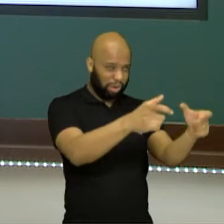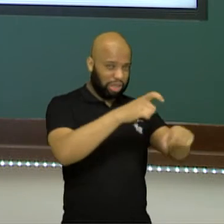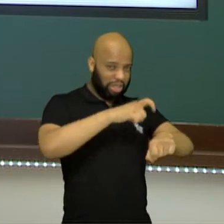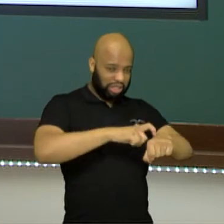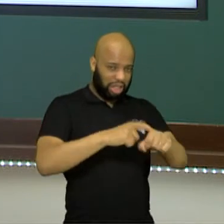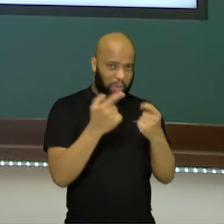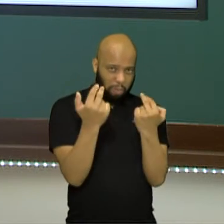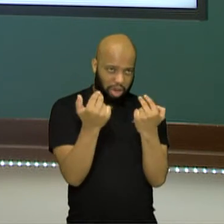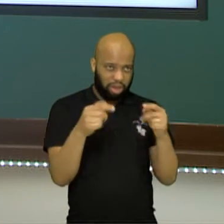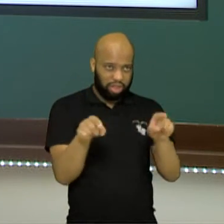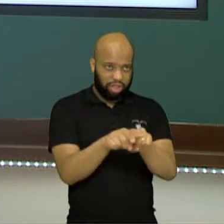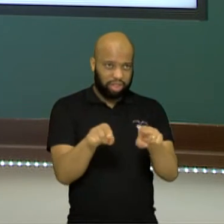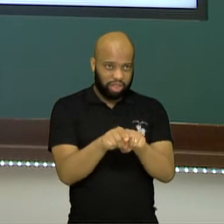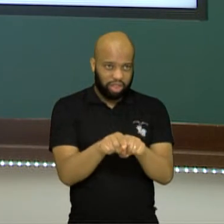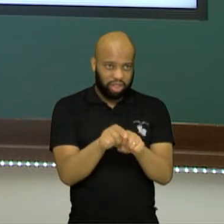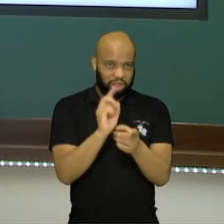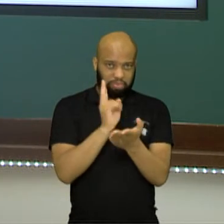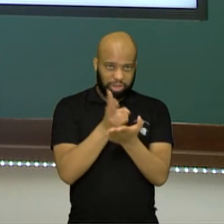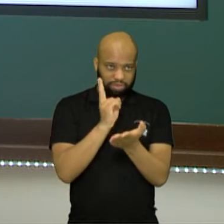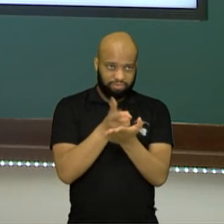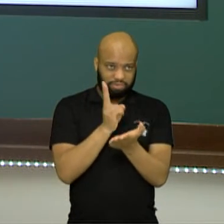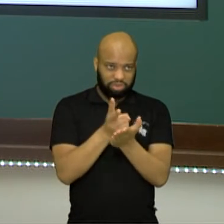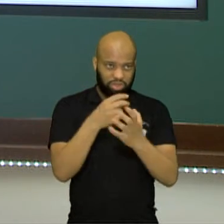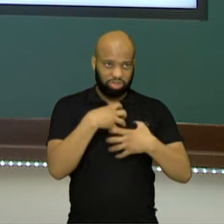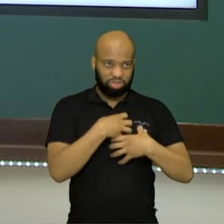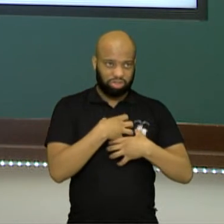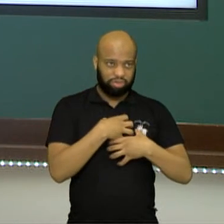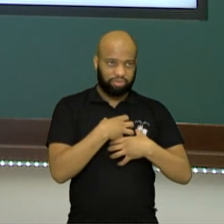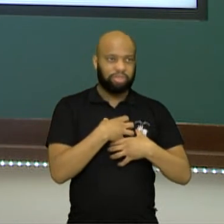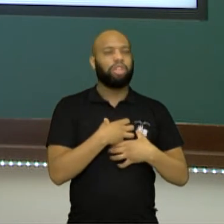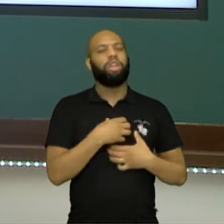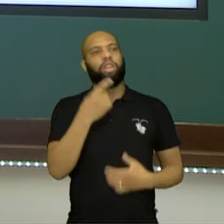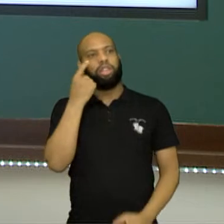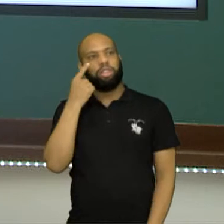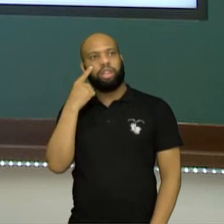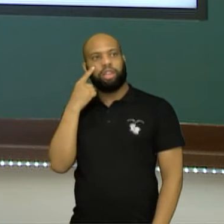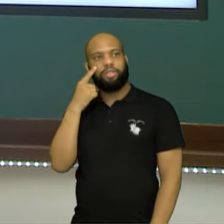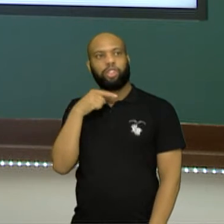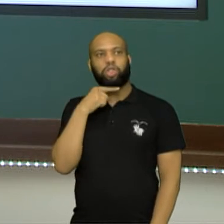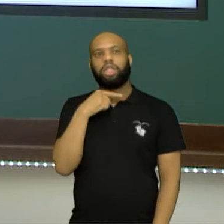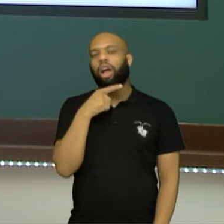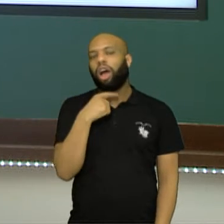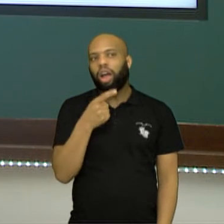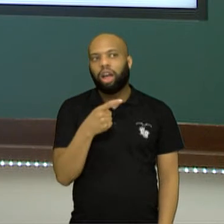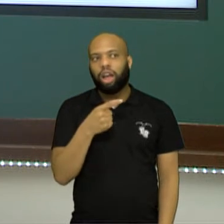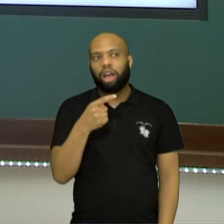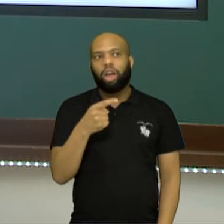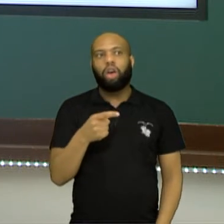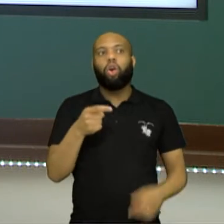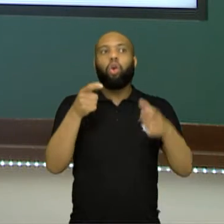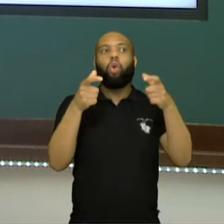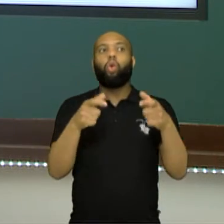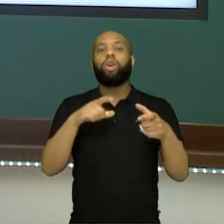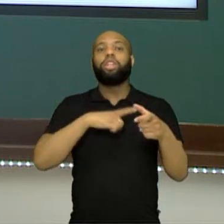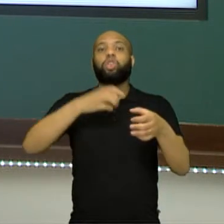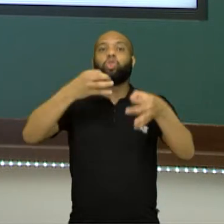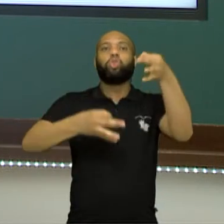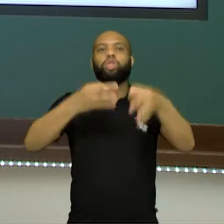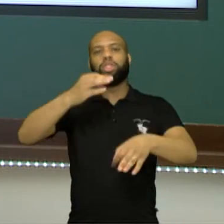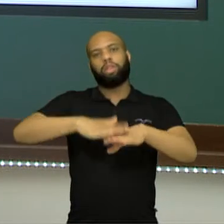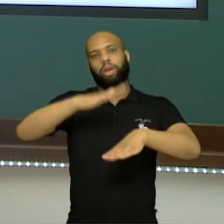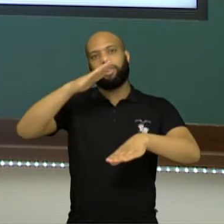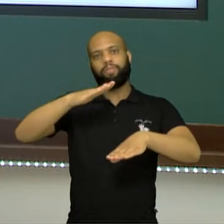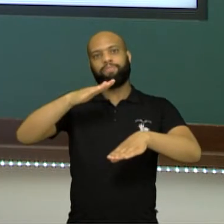tempo, com as mesmas condições a determinado lugar? Você percebe que não. Então, onde acontece o maior senso de justiça? Na